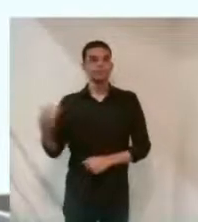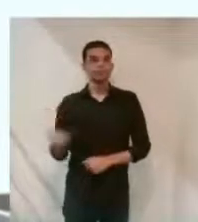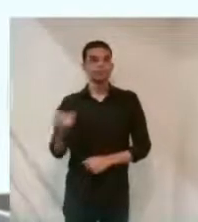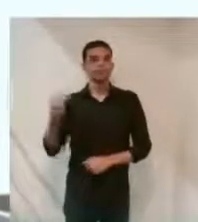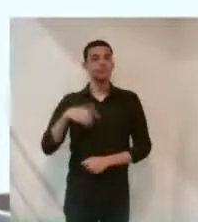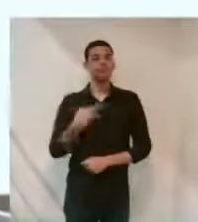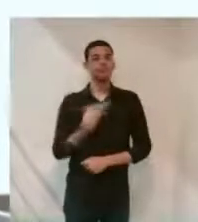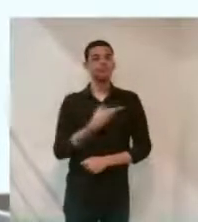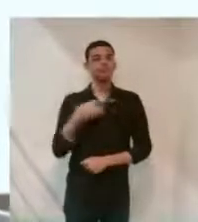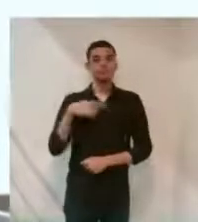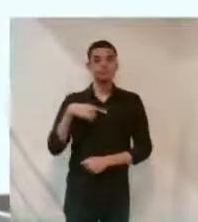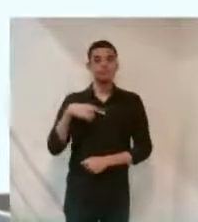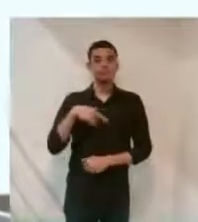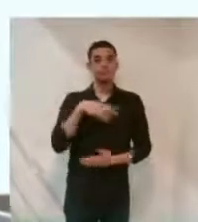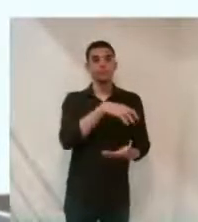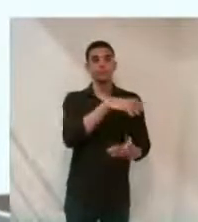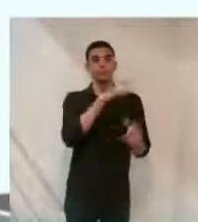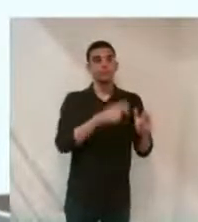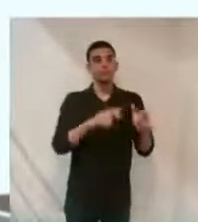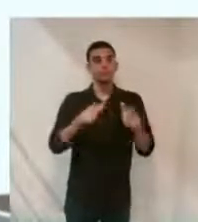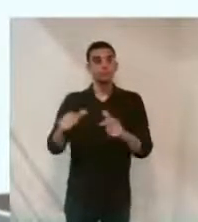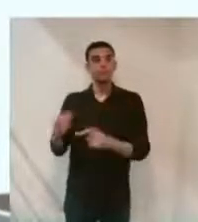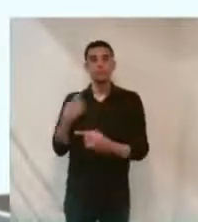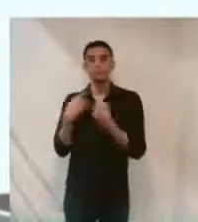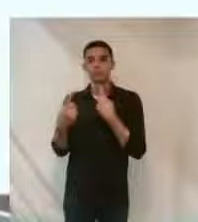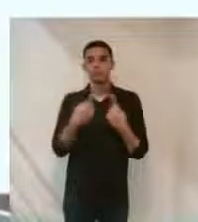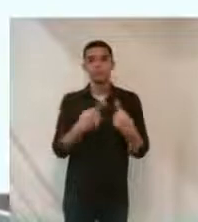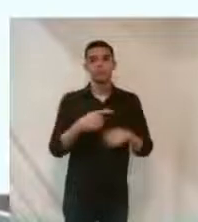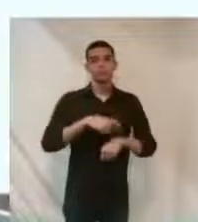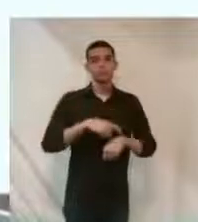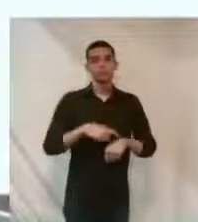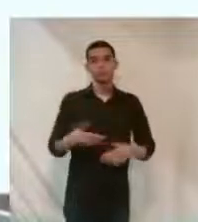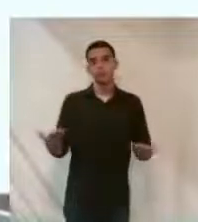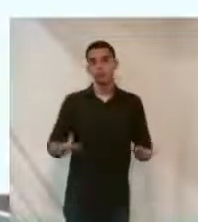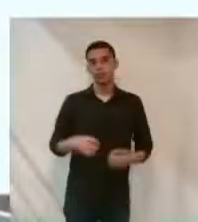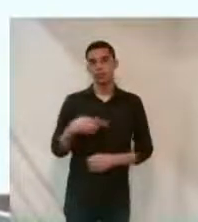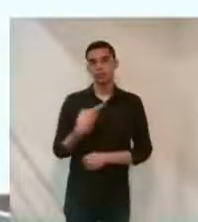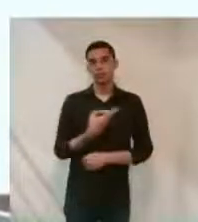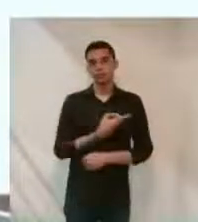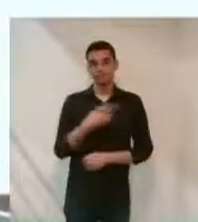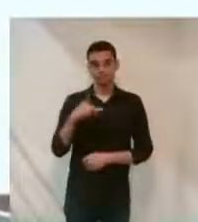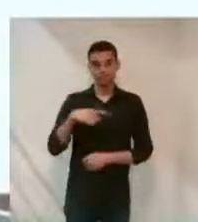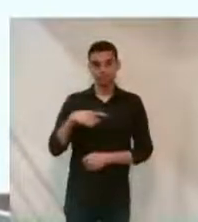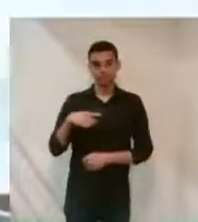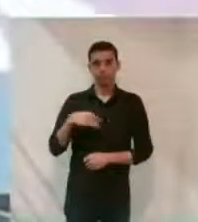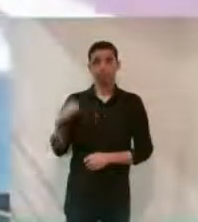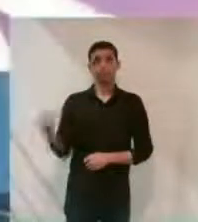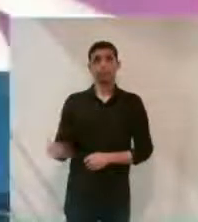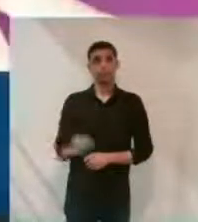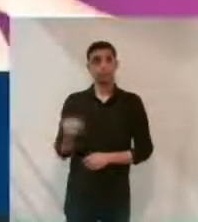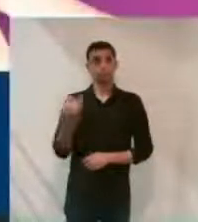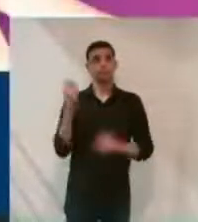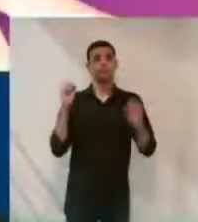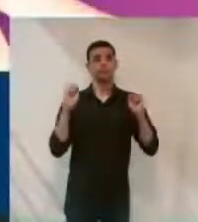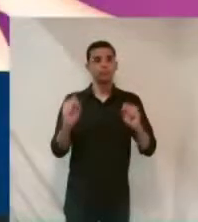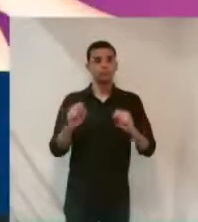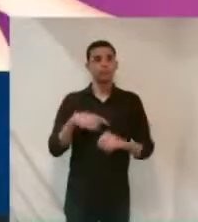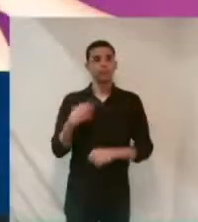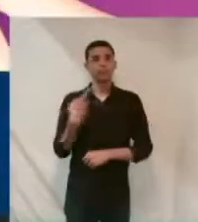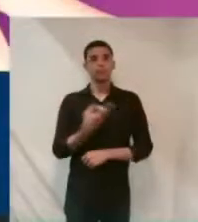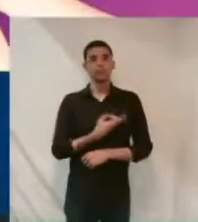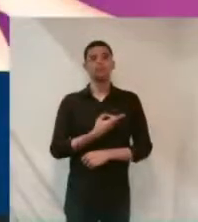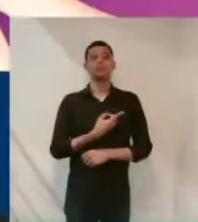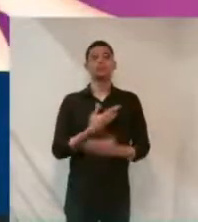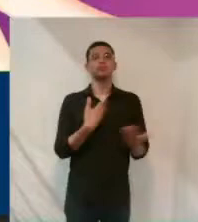ter esse espaço de diálogo aqui num momento em que a gente vive de pouco diálogo. É muito importante a gente poder trocar,